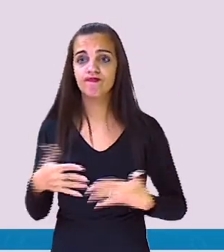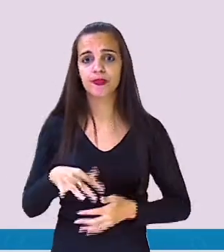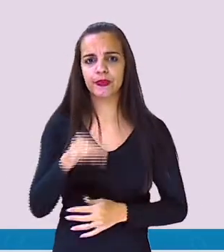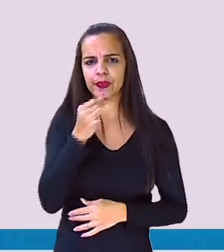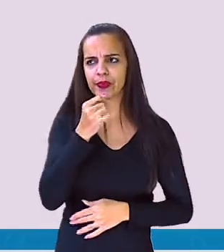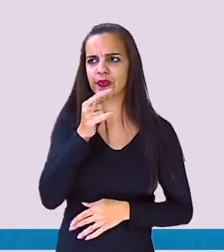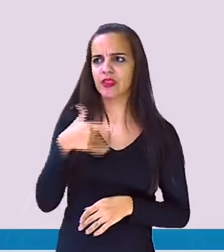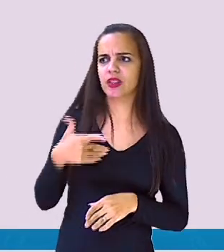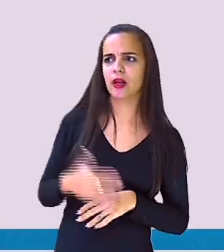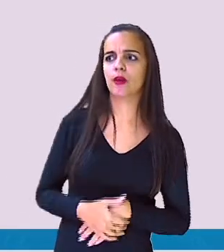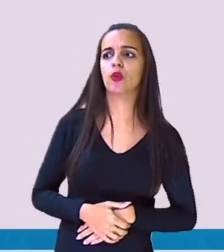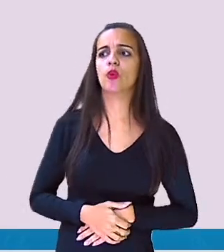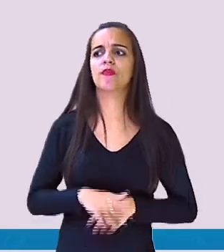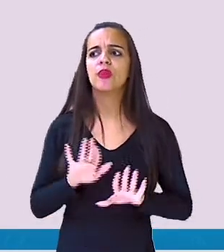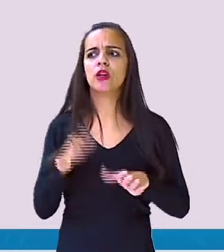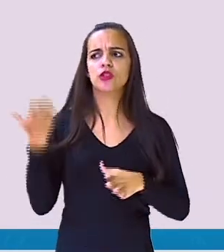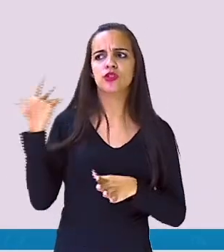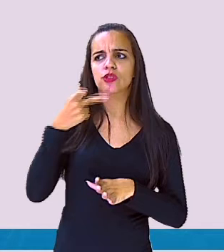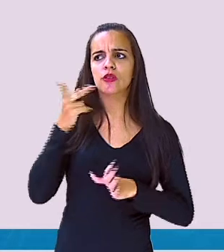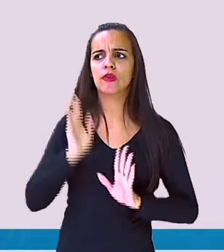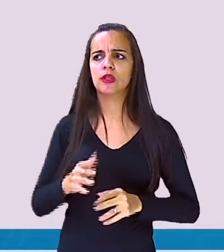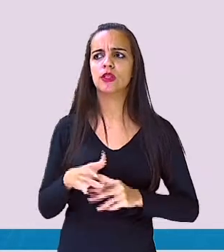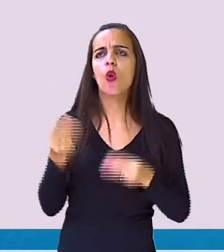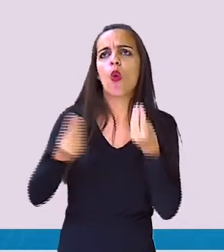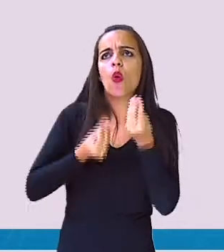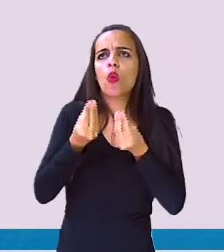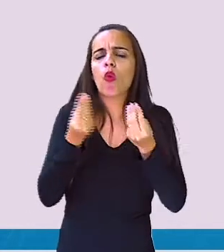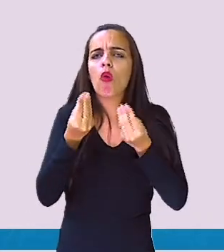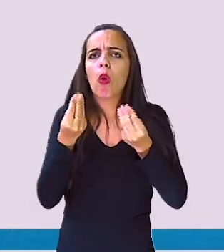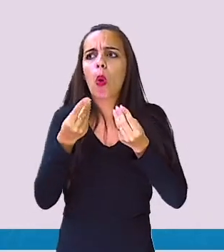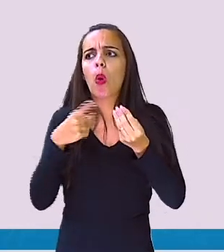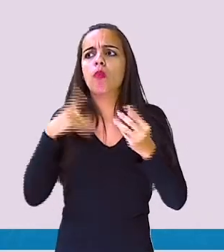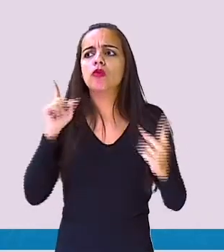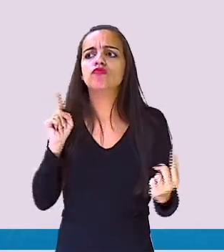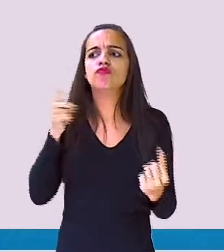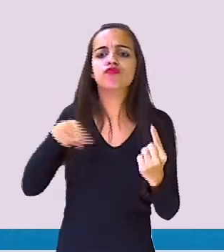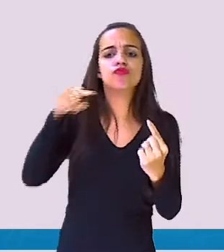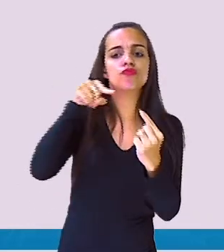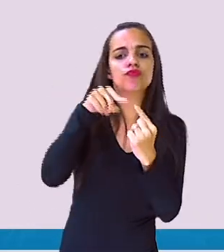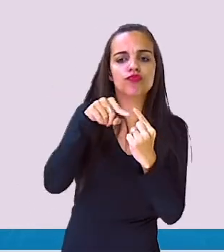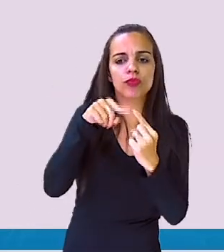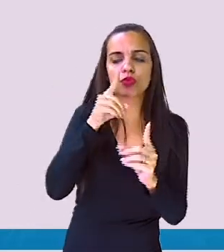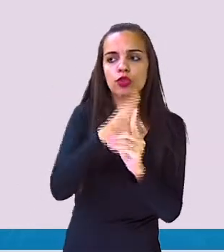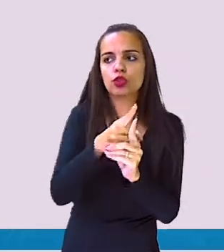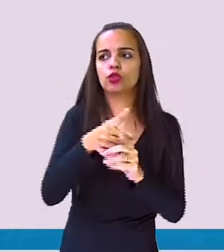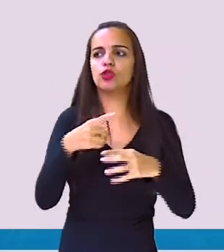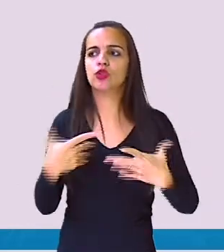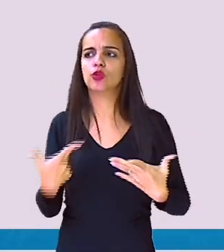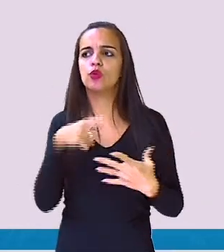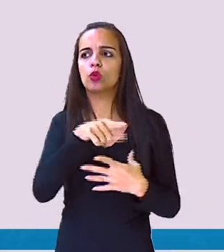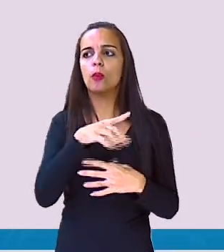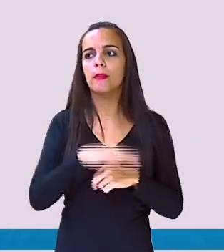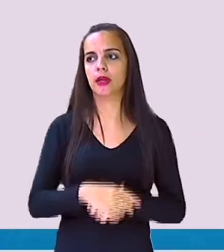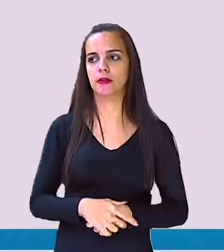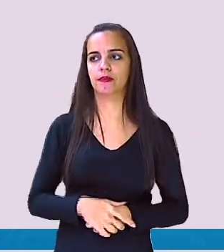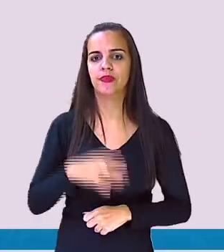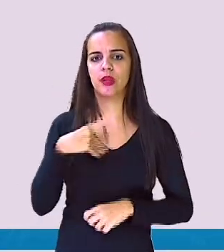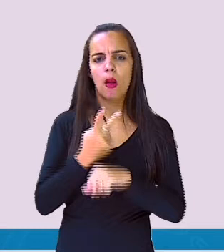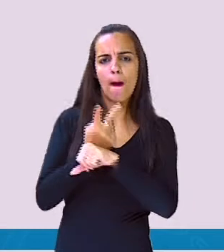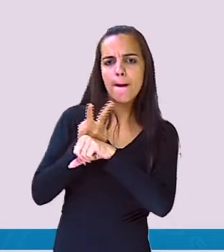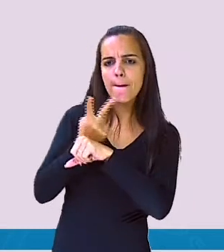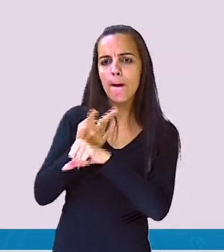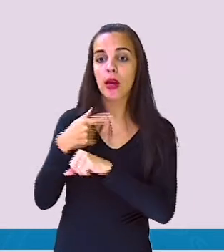em detalhes com ele não. Como identificar o sujeito indeterminado, pessoal? Lembra aí? Frases com verbo na